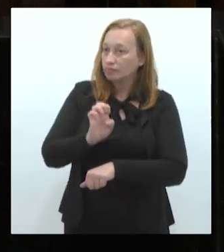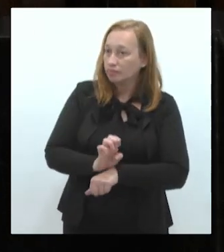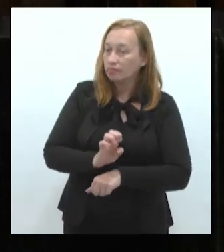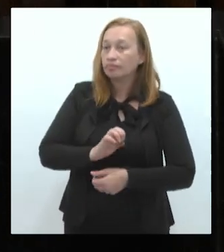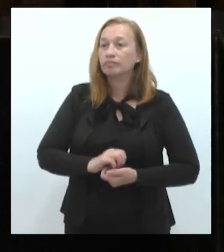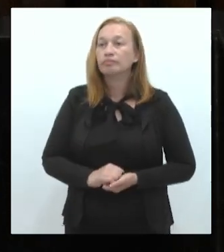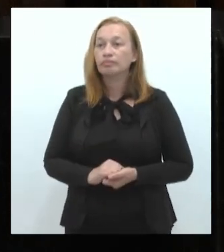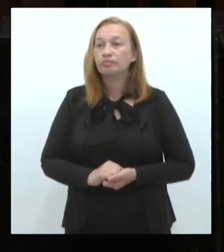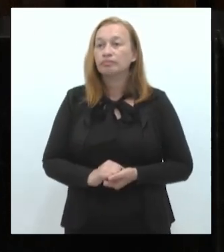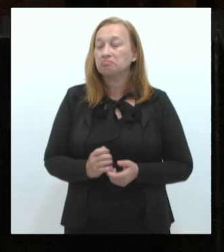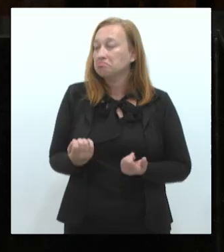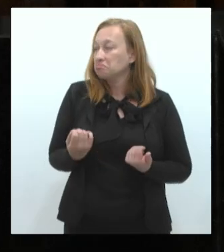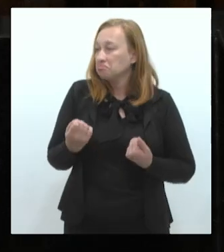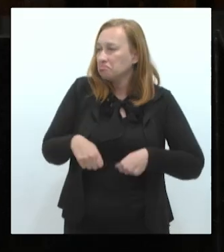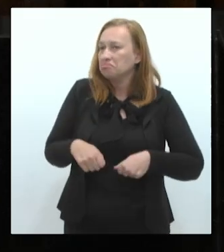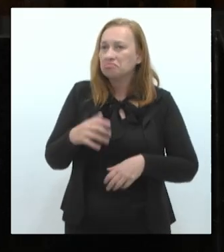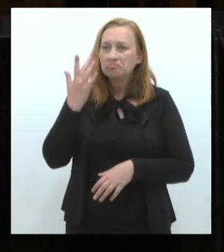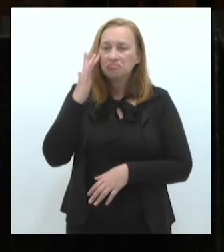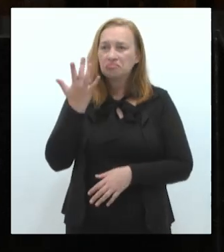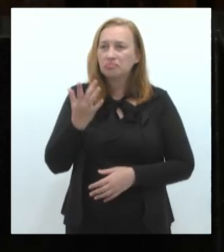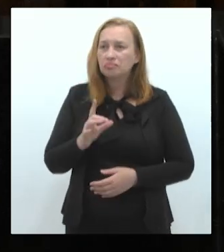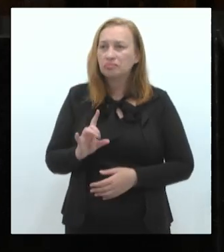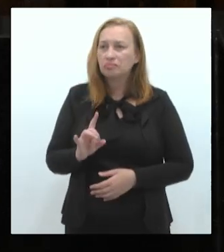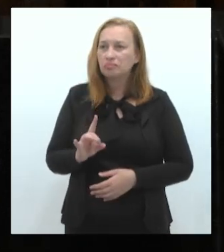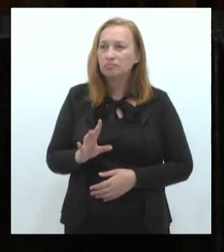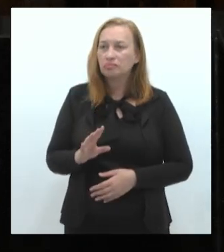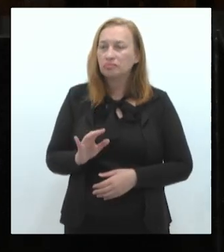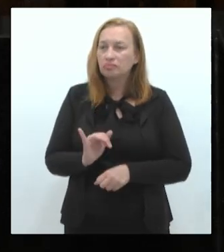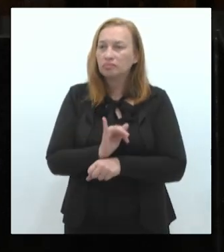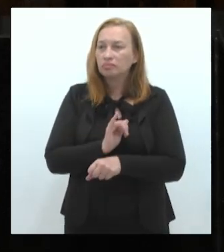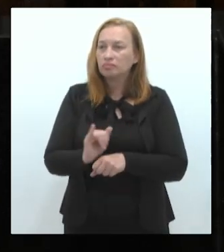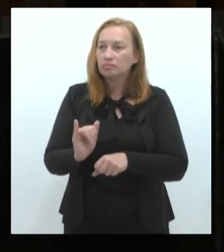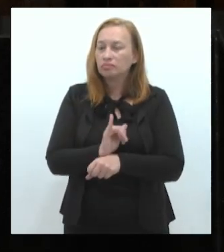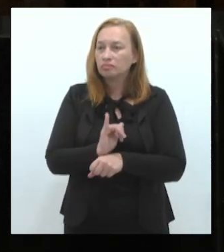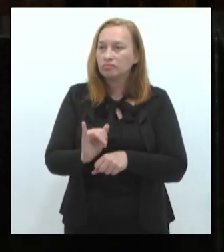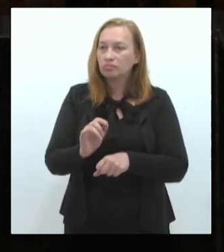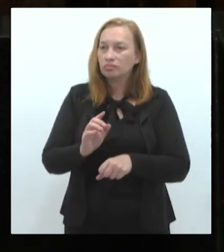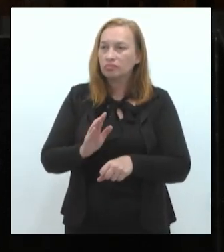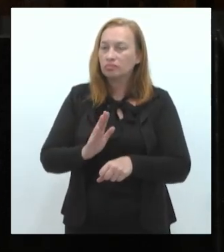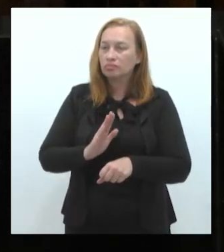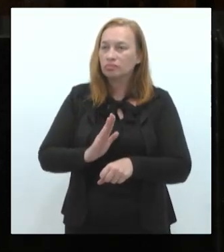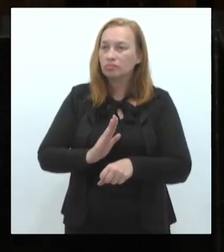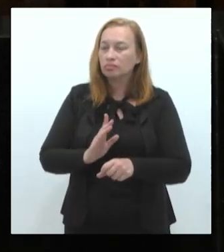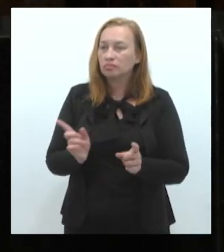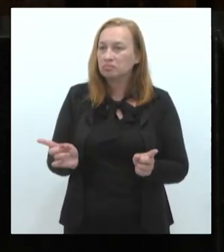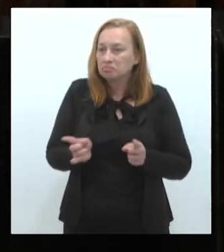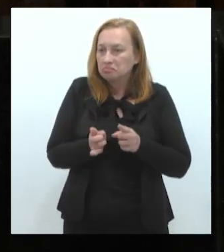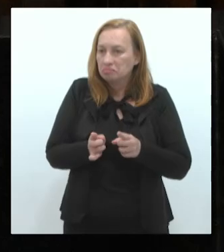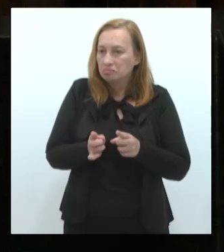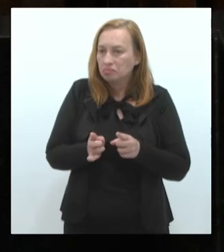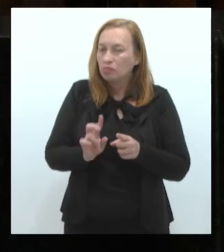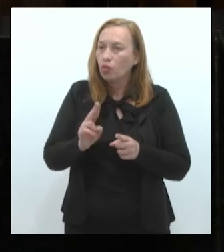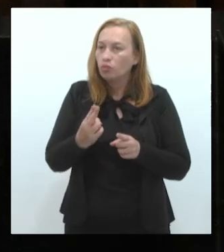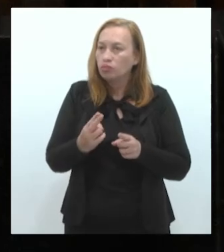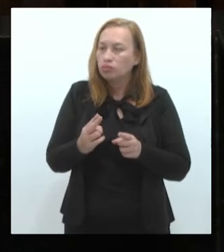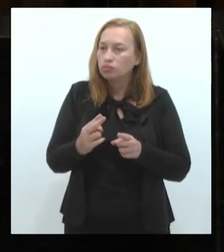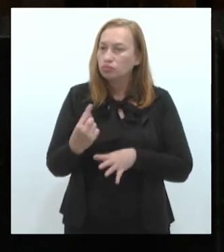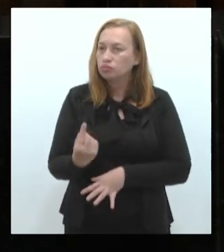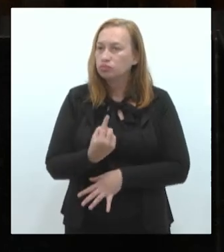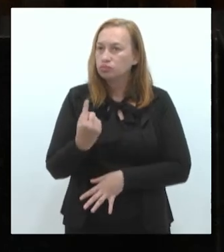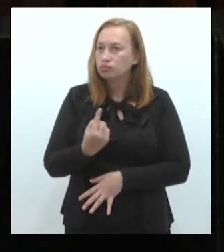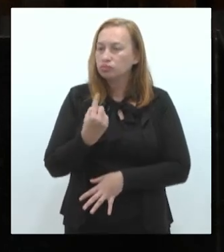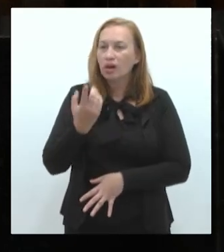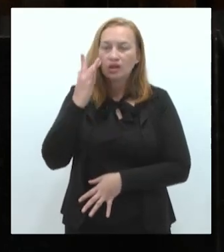estadual, não dá para achar somente medidas de curto prazo ou medidas isoladas. Achar